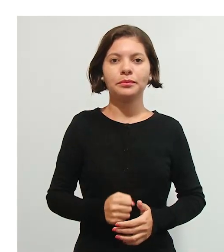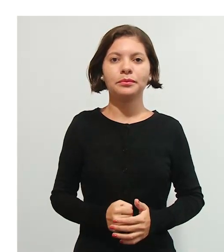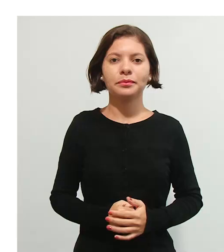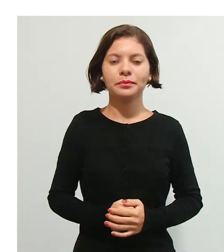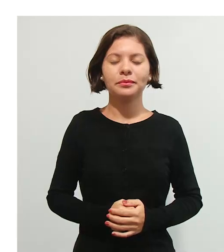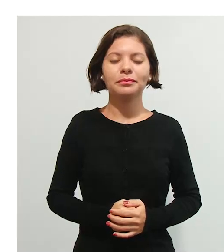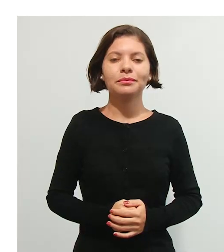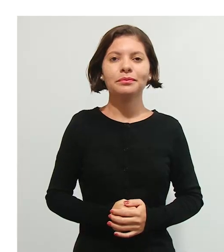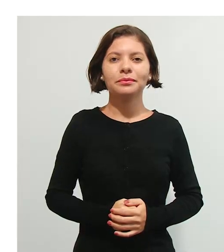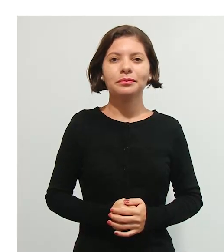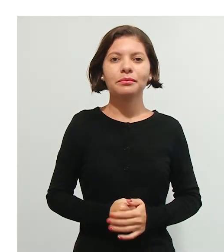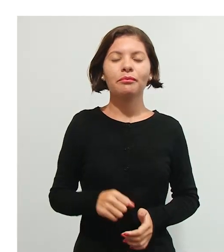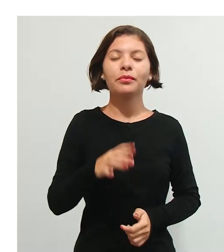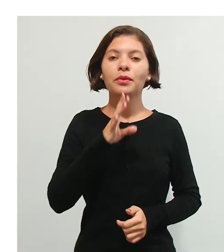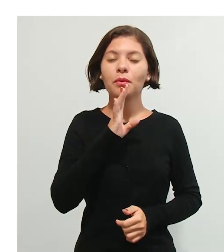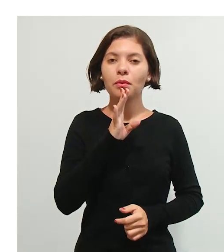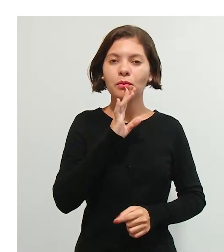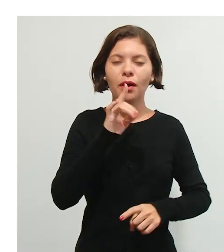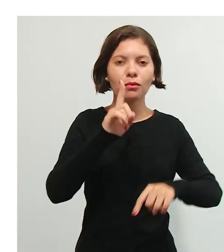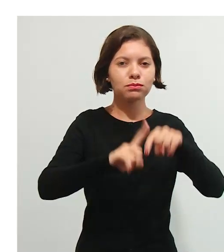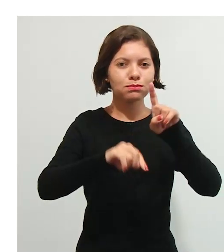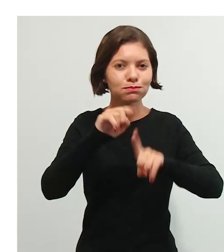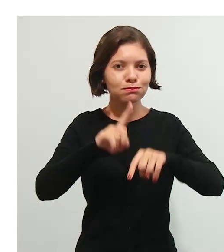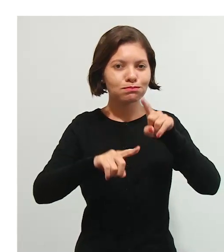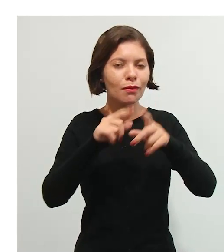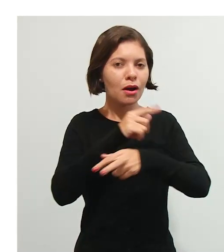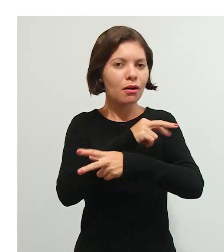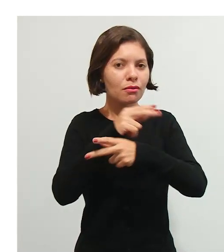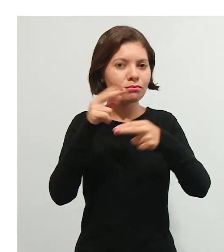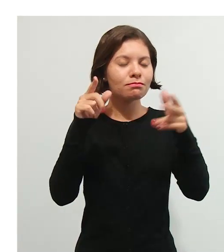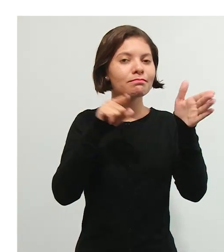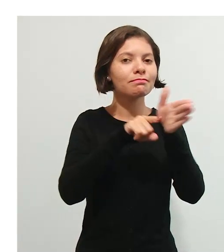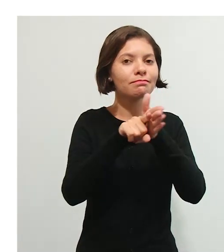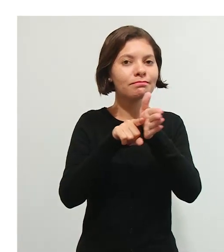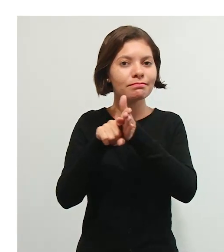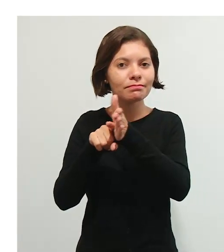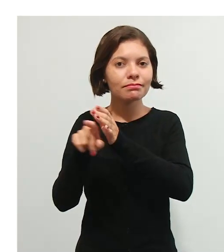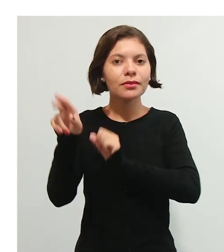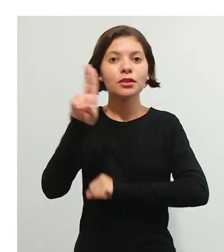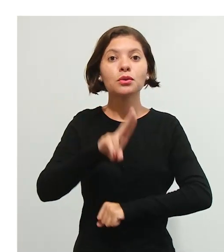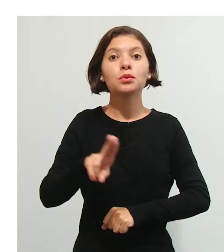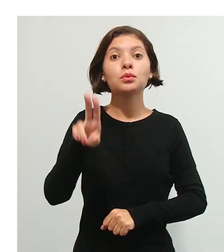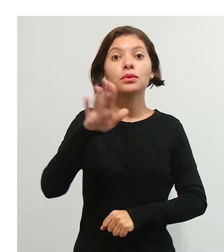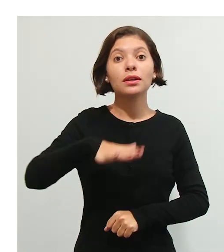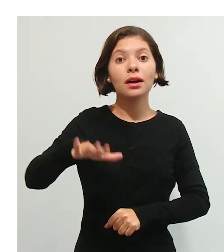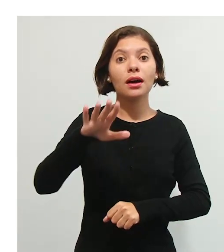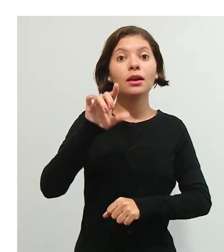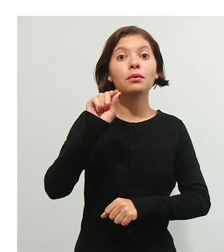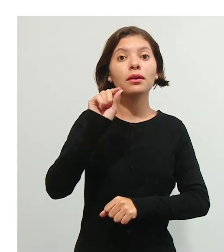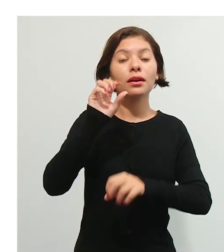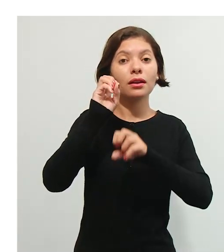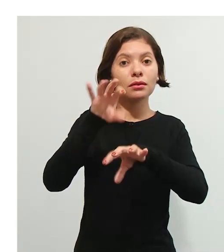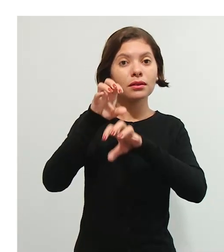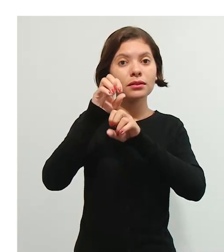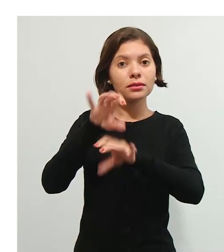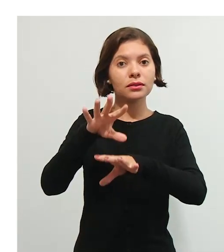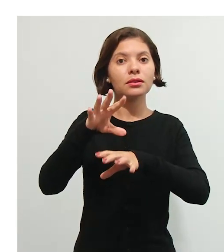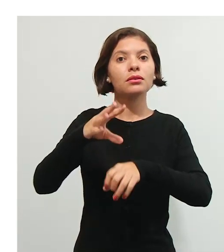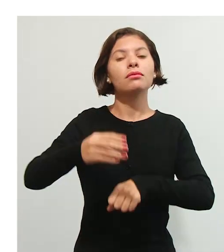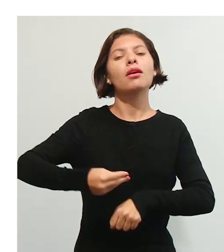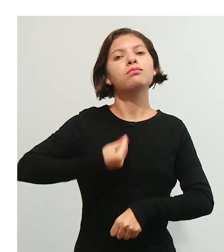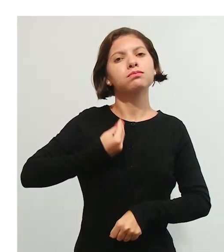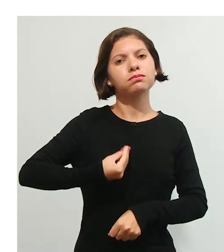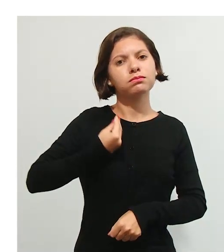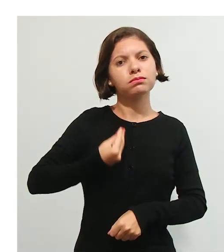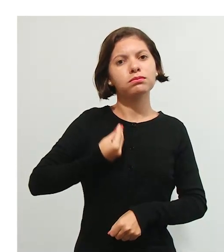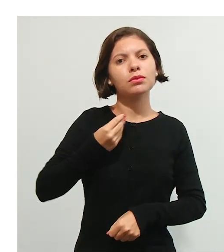Conhecer conhecer instrumentos de pesquisa utilizadas na área da Educação e que estão